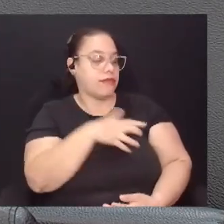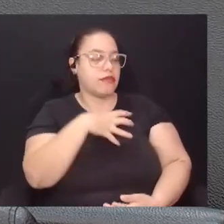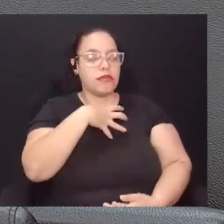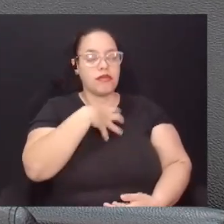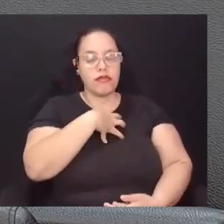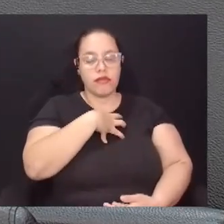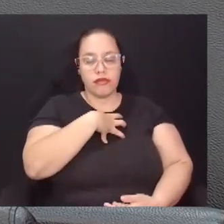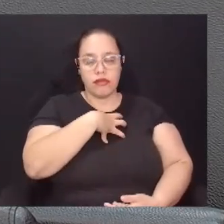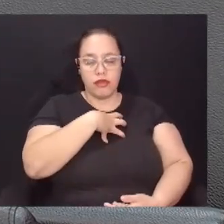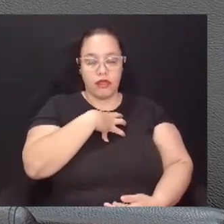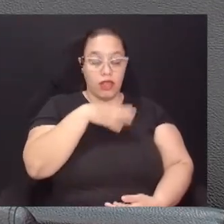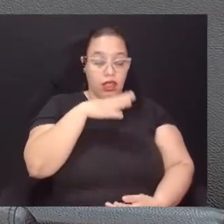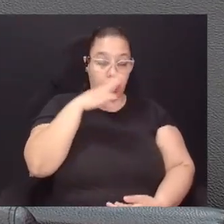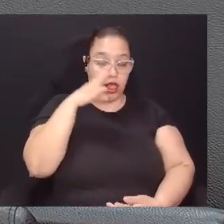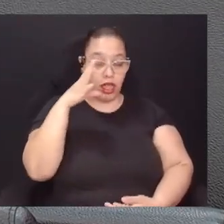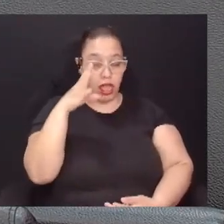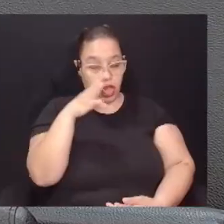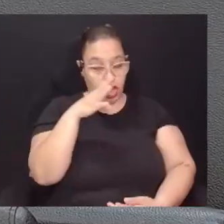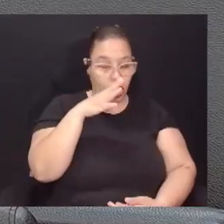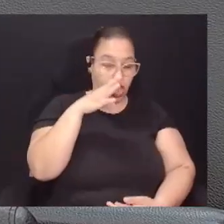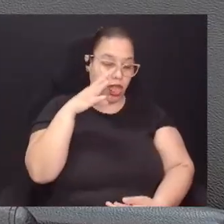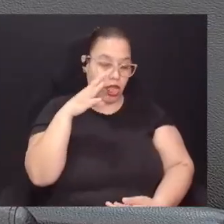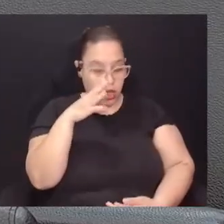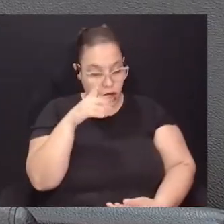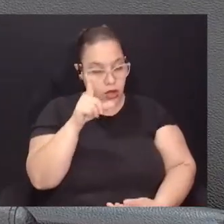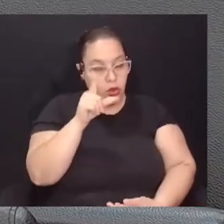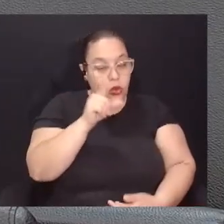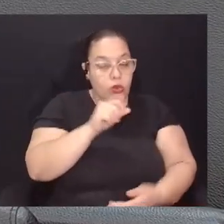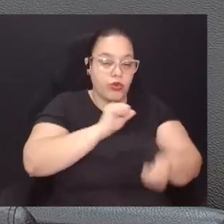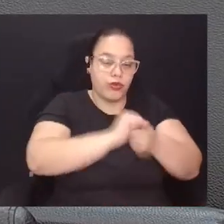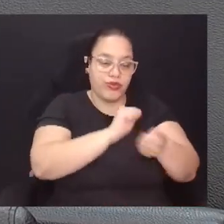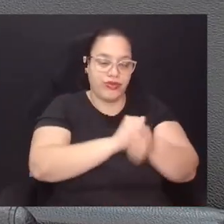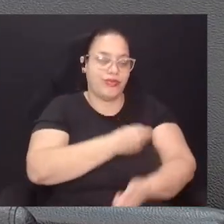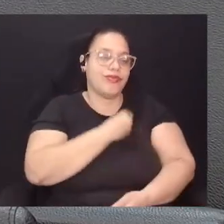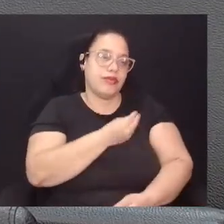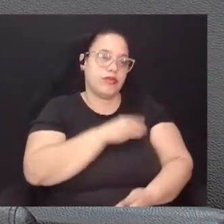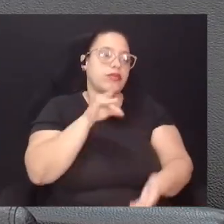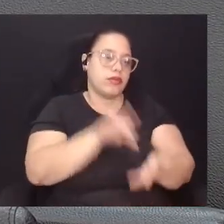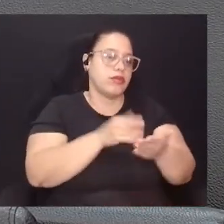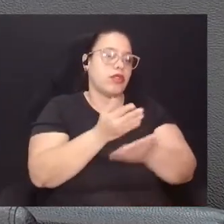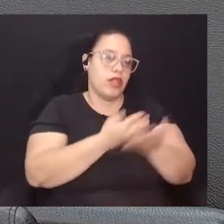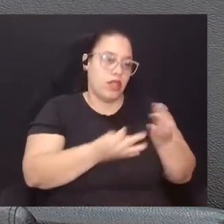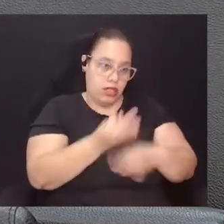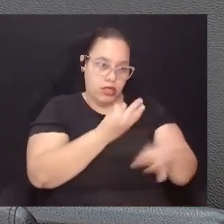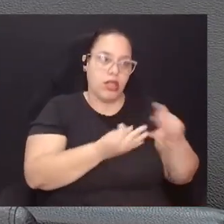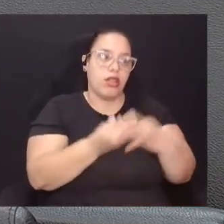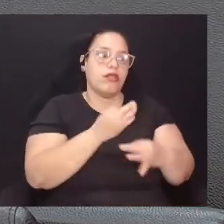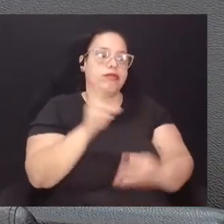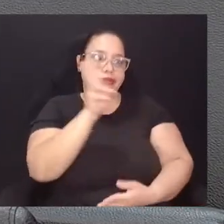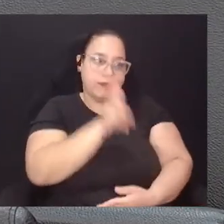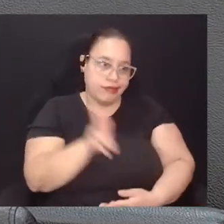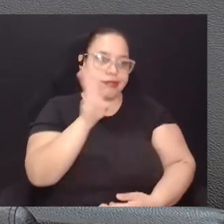aquela sensação de dopagem, ela diminui, a pessoa tem qualidade de vida e aí tem uma maior eficiência no tratamento. Então, muitas